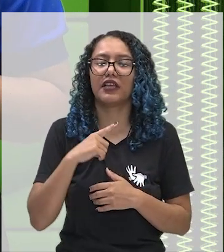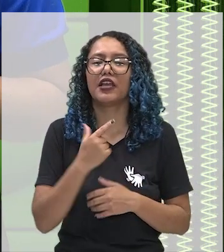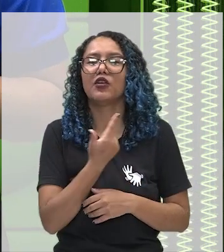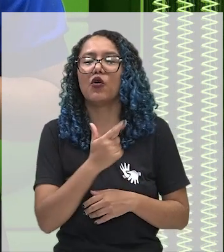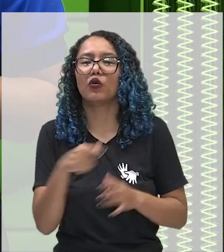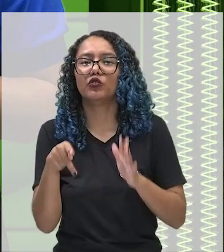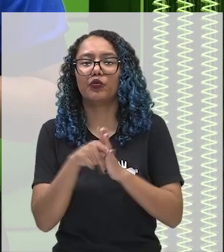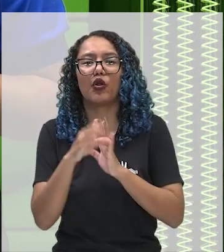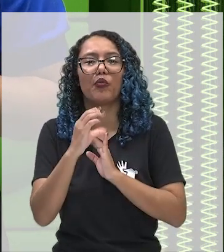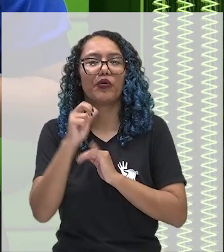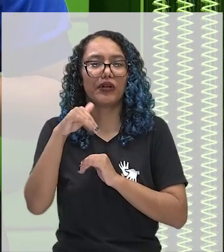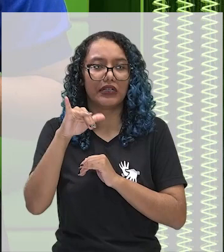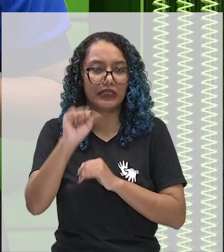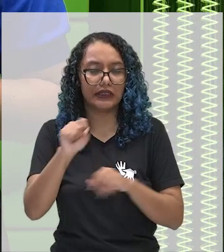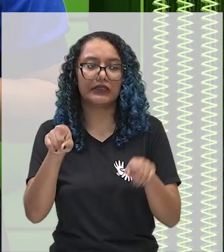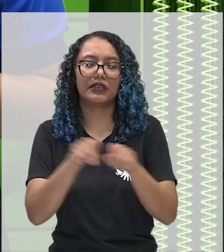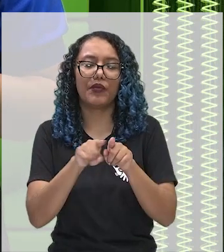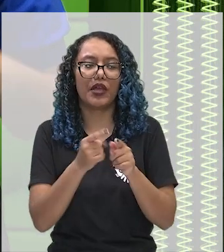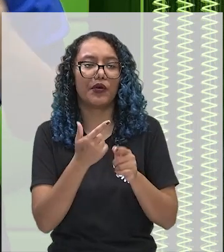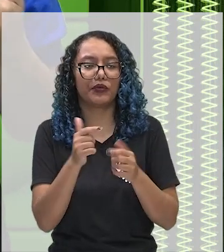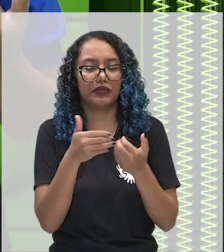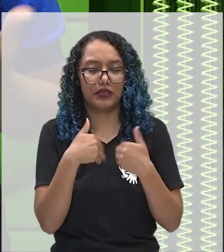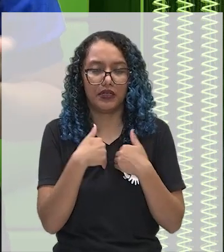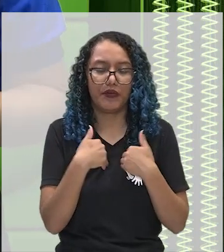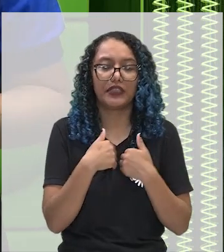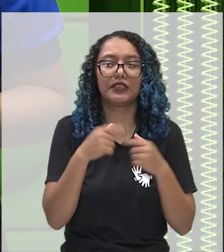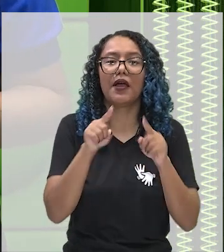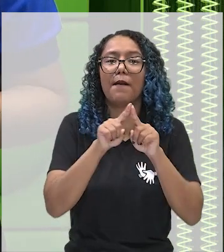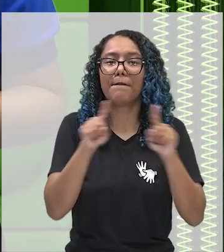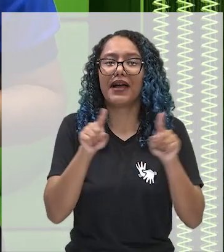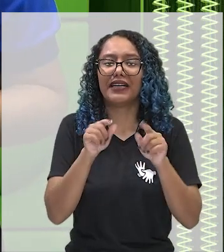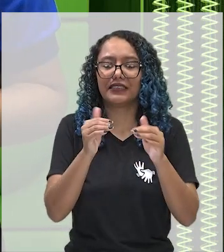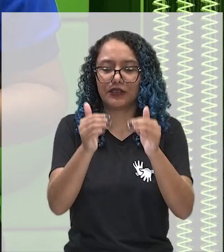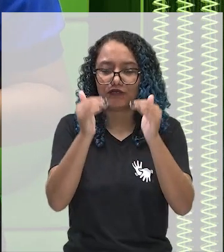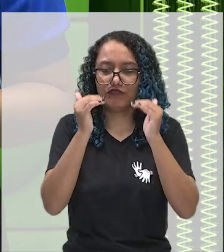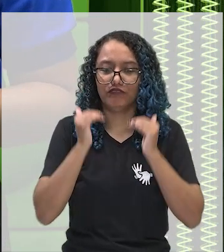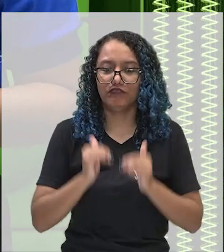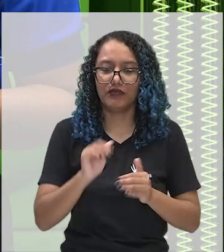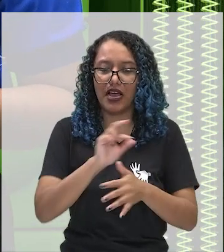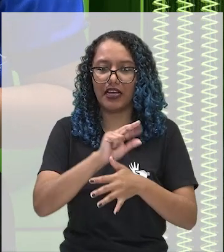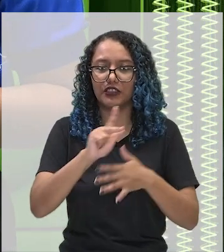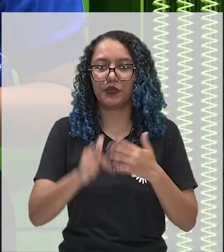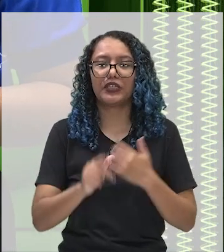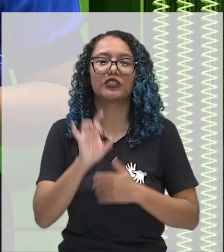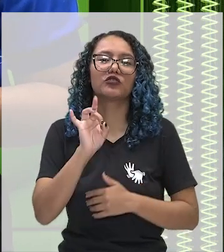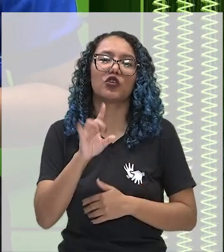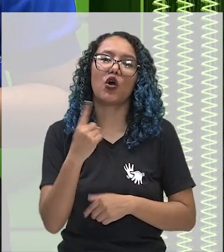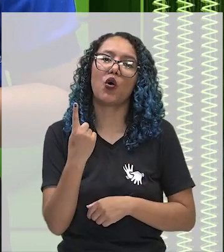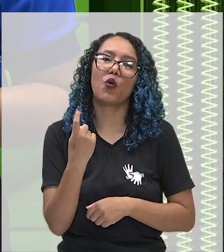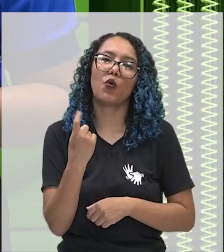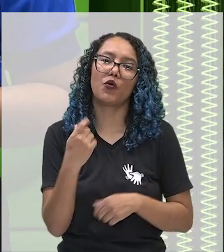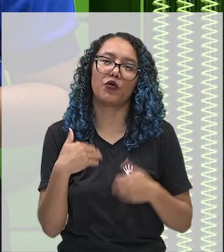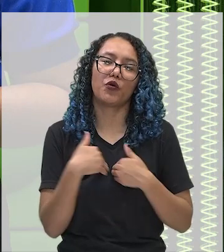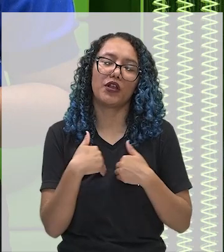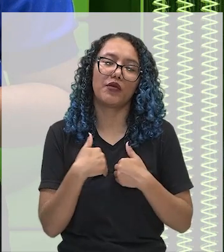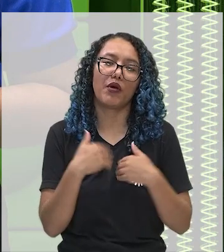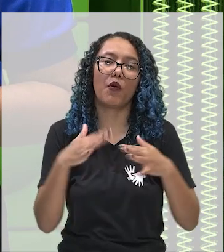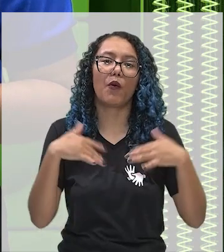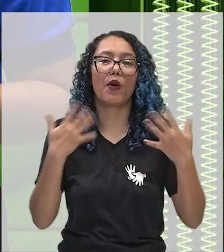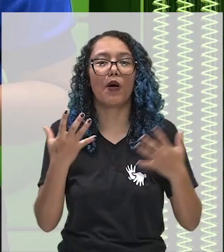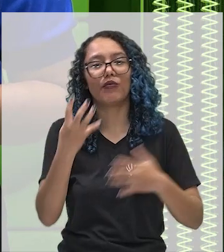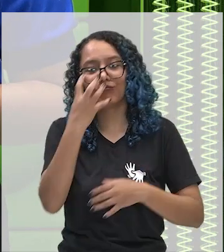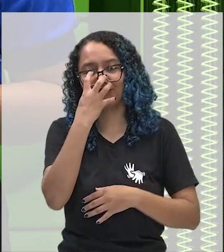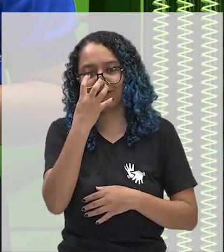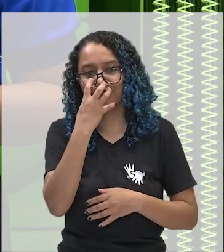que também pertencem a esse mesmo gênero. Mas quando a gente chega aí na espécie, só vai ficar aquela única